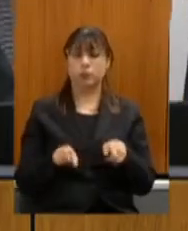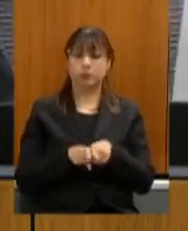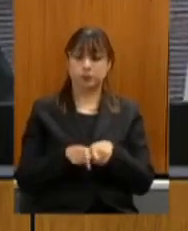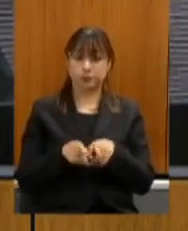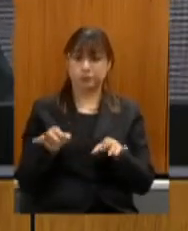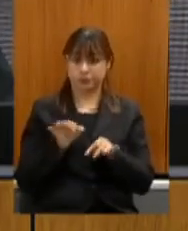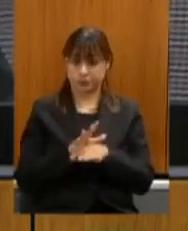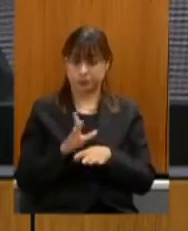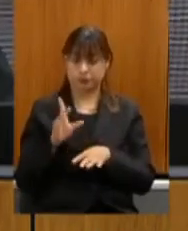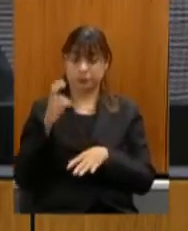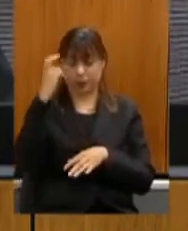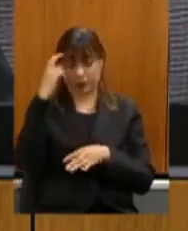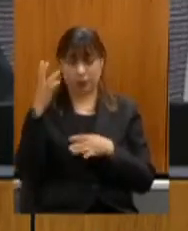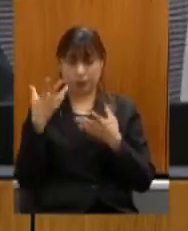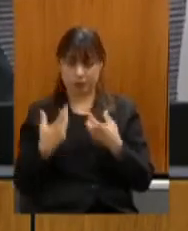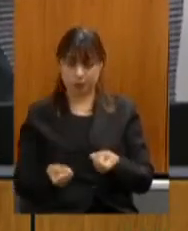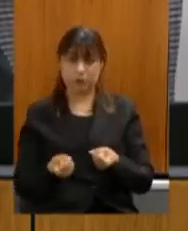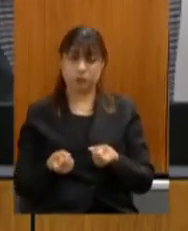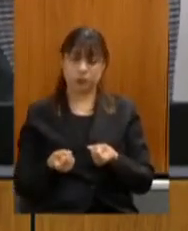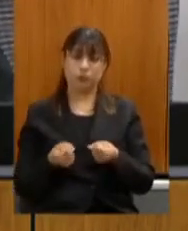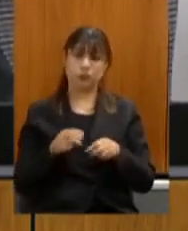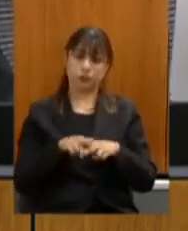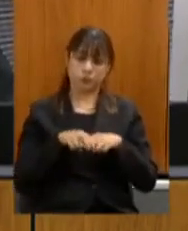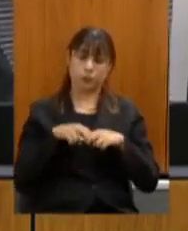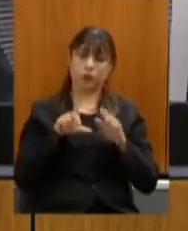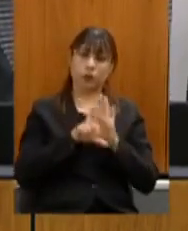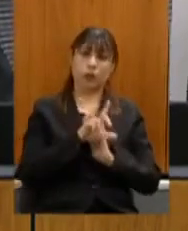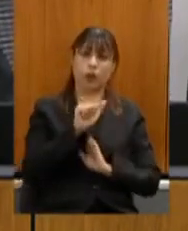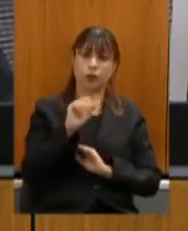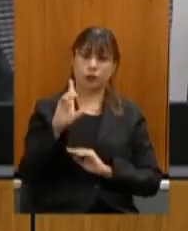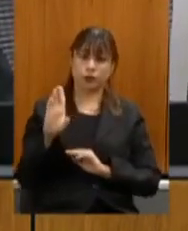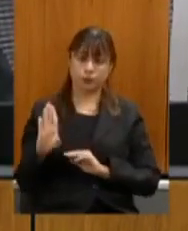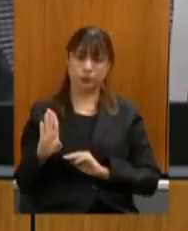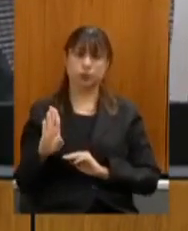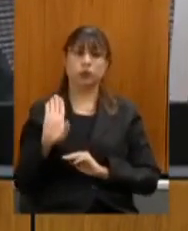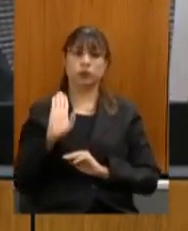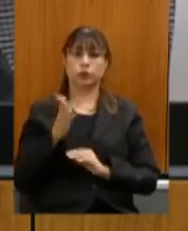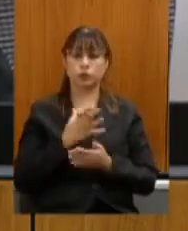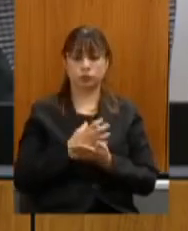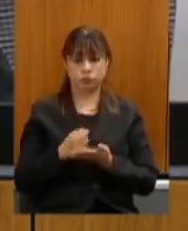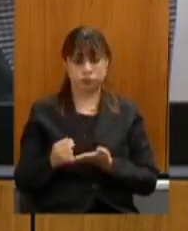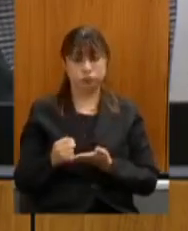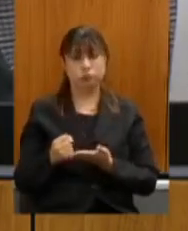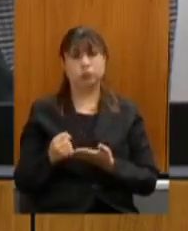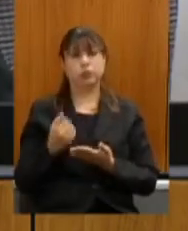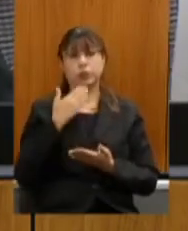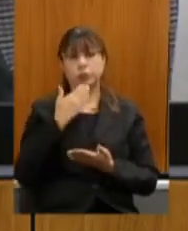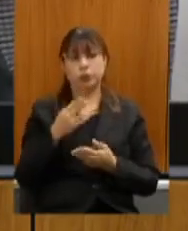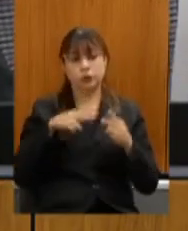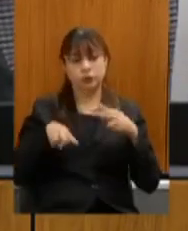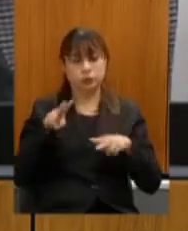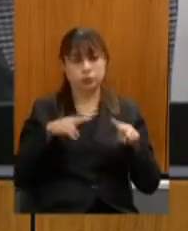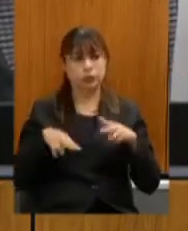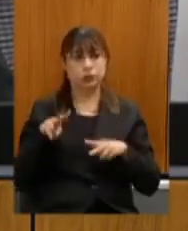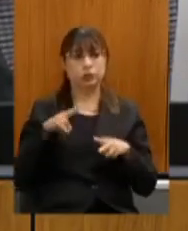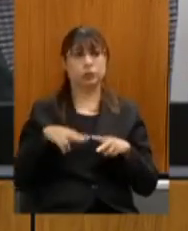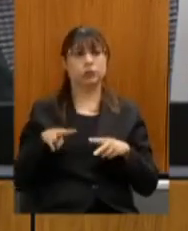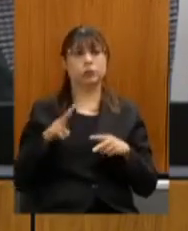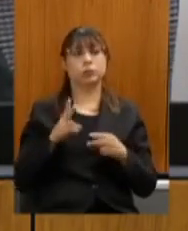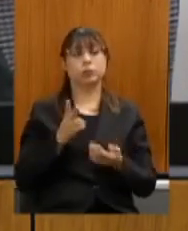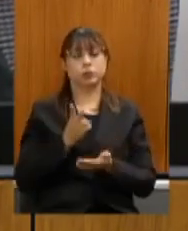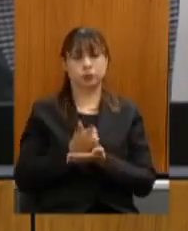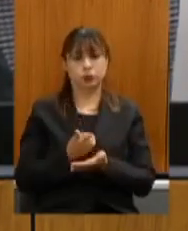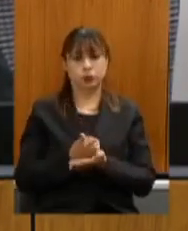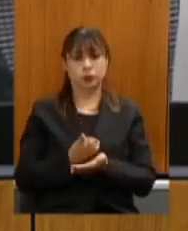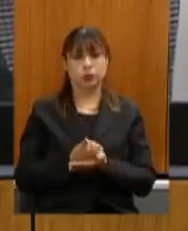de estado de cultura e turismo para fins da lei Aldir Branco cujo prazo já se esgotou pede-se a análise da vigência